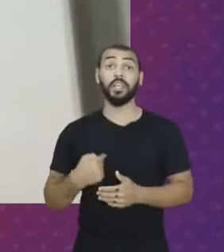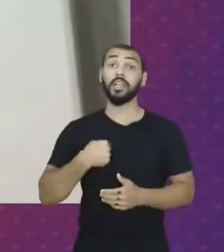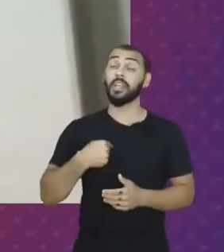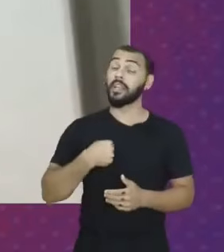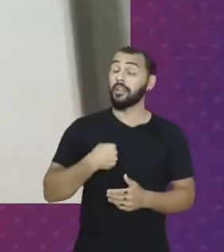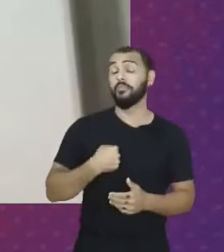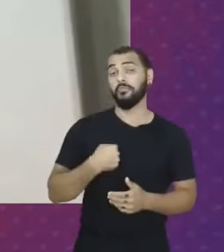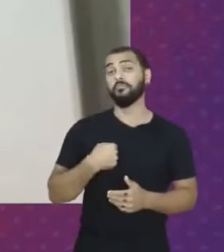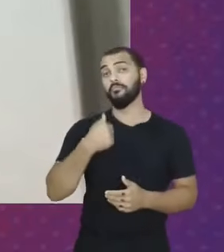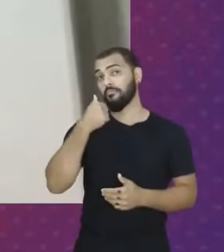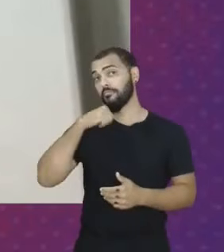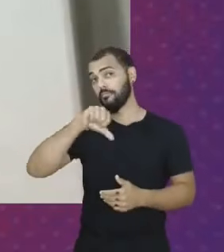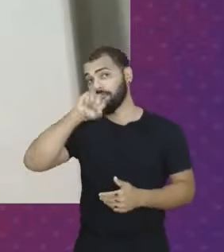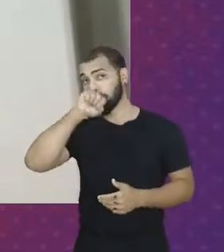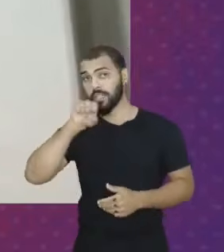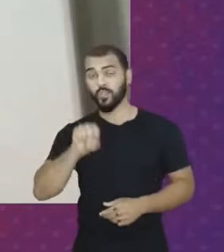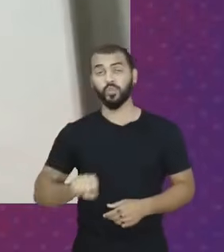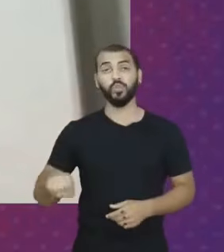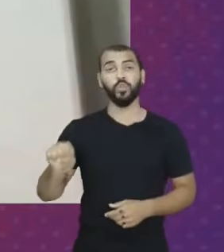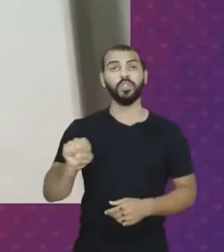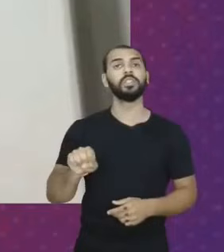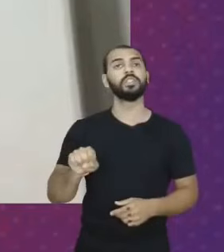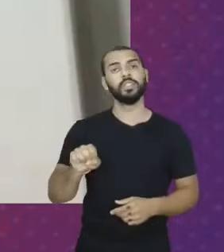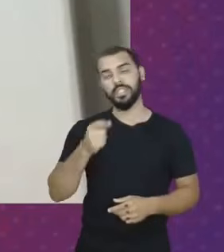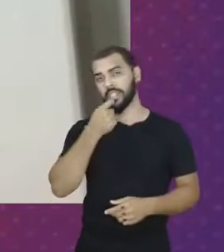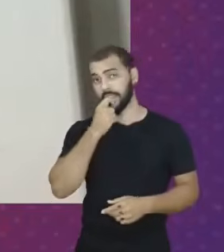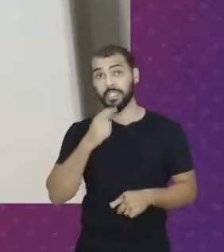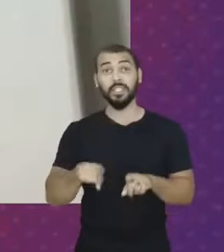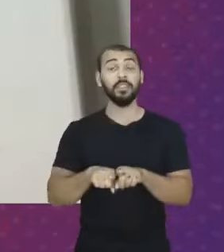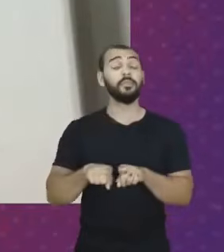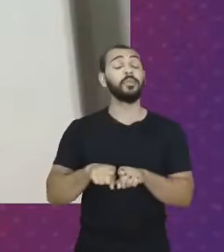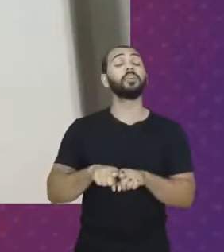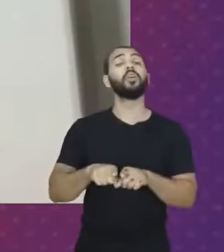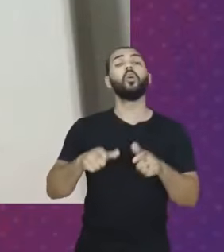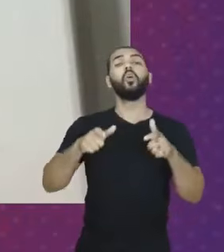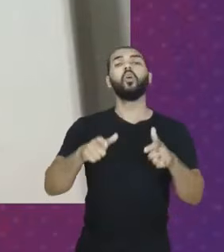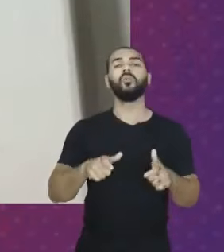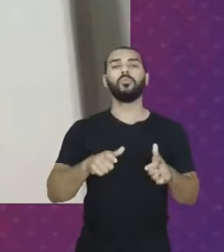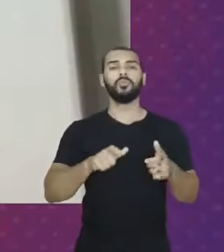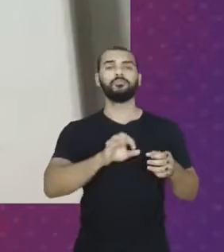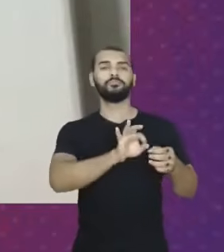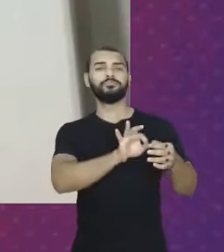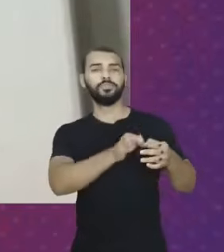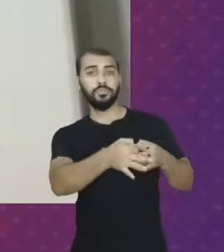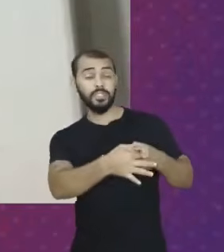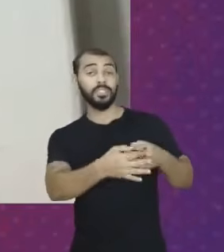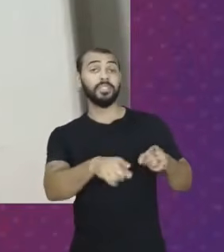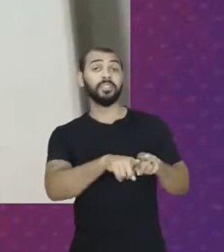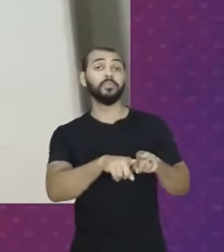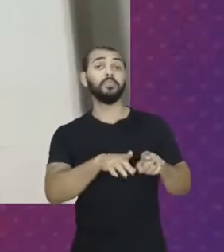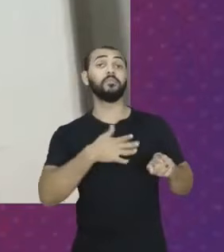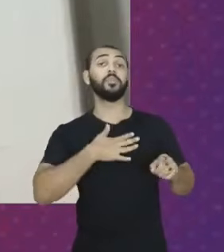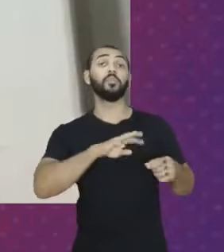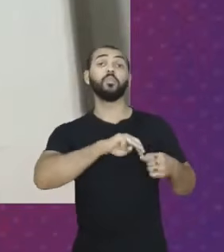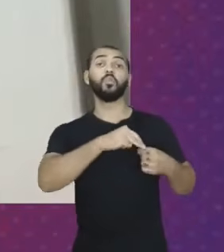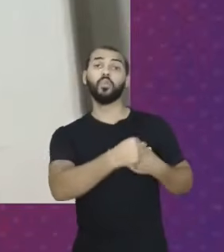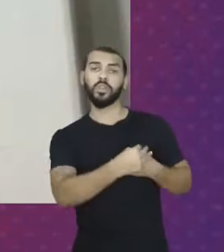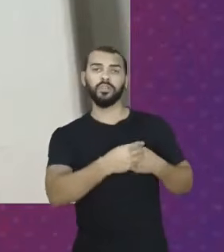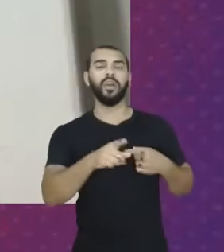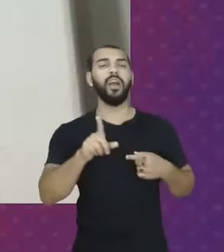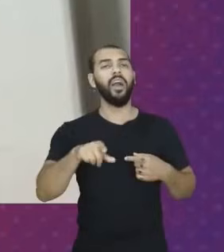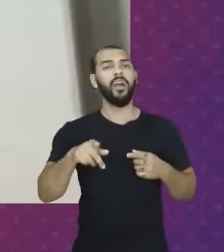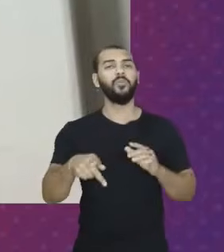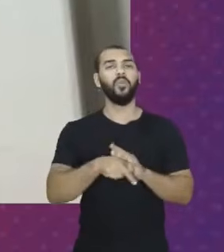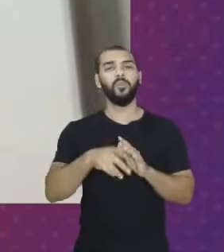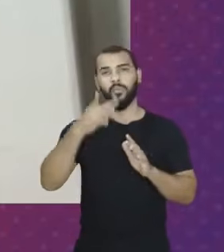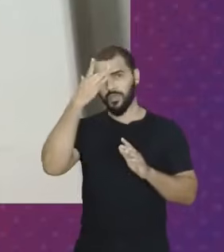solo, periférica, moro em um estado bastante conservador, no meu município especificamente é um município